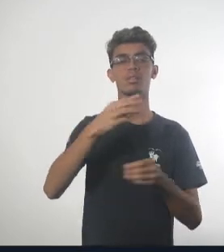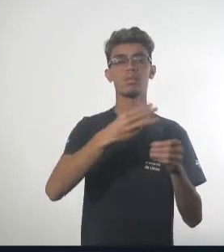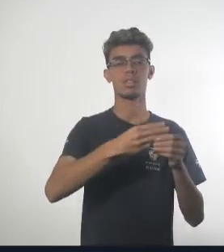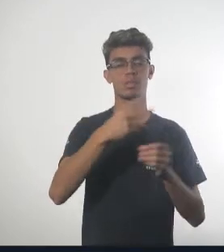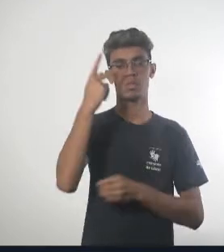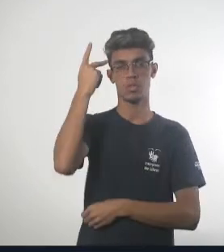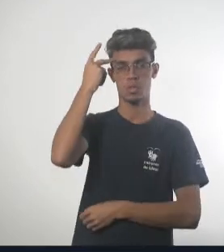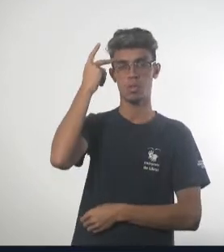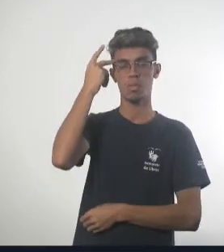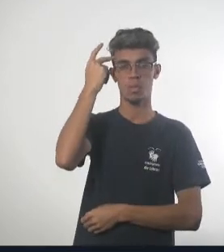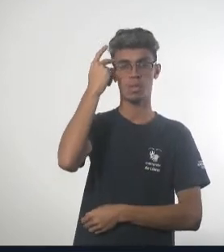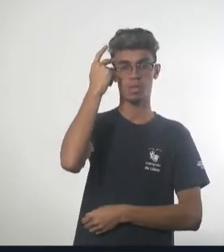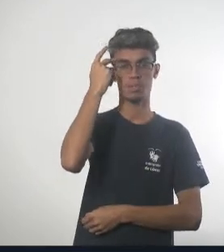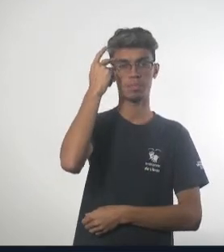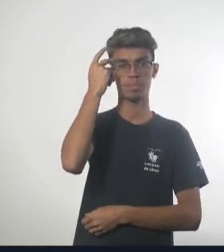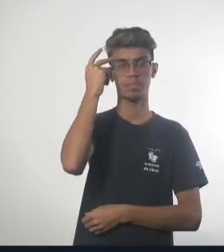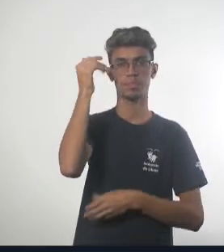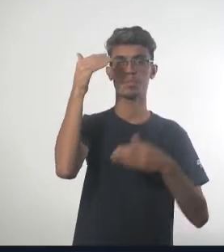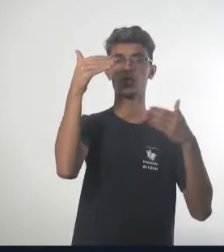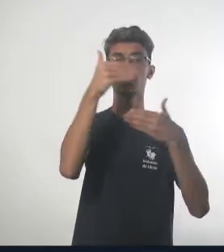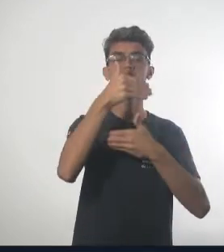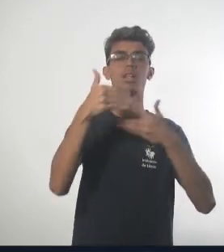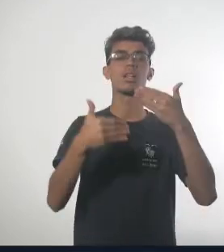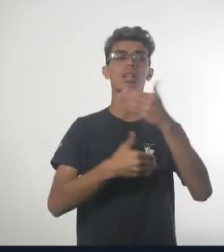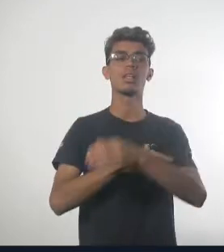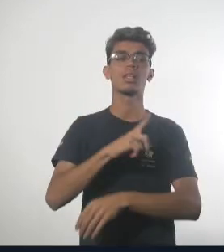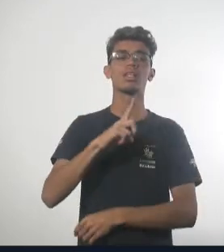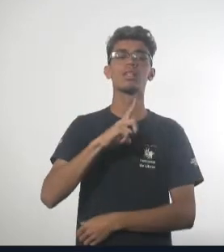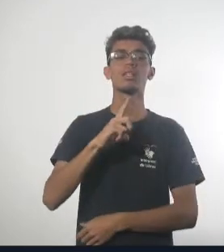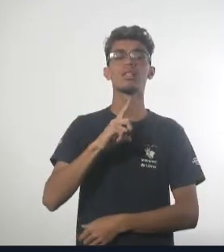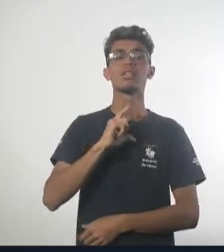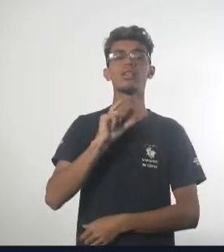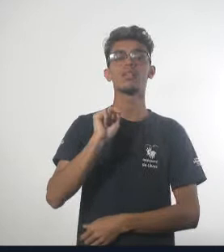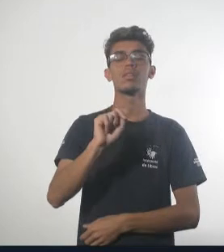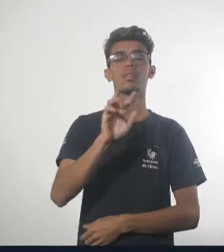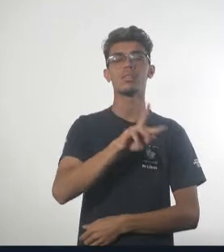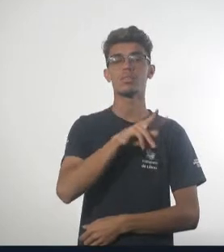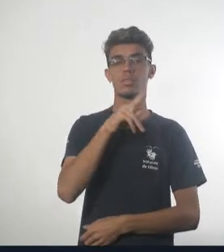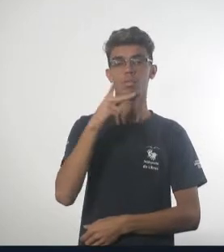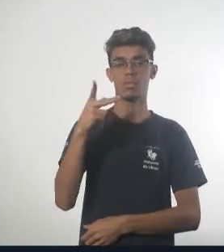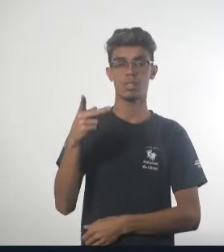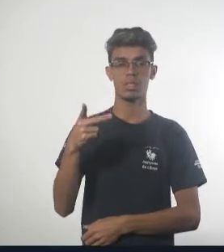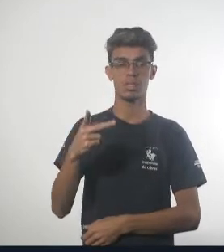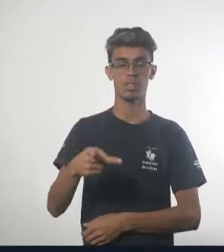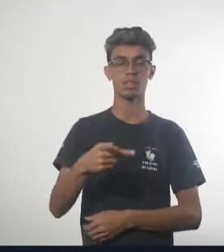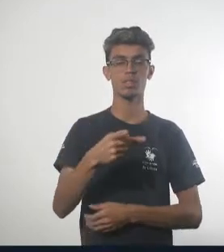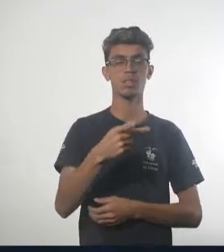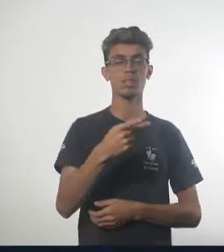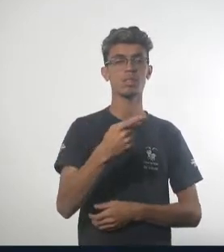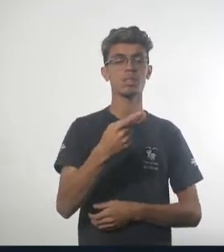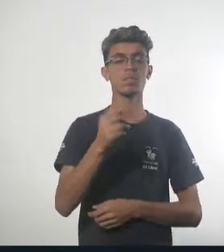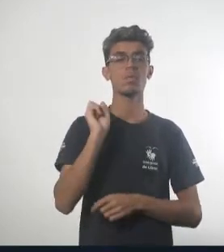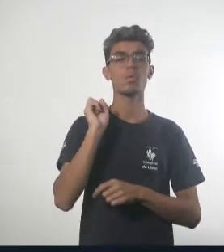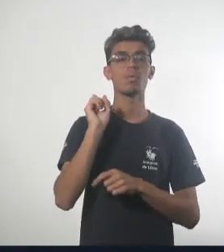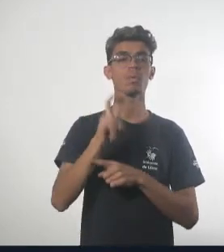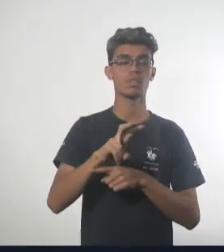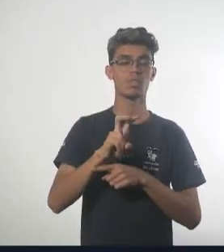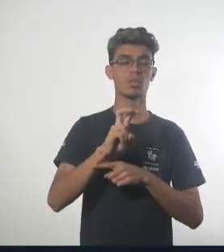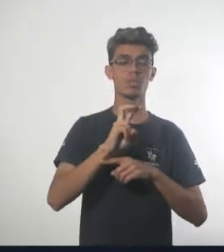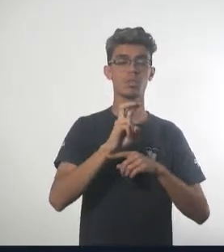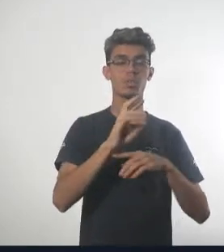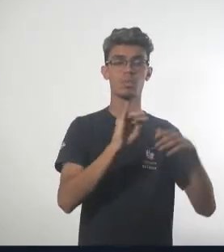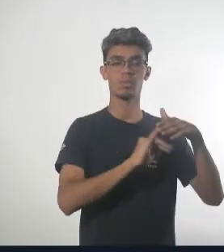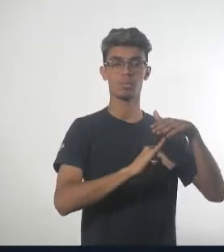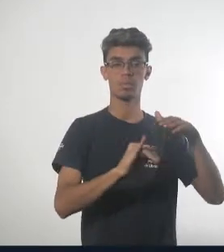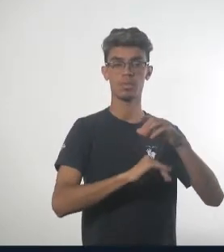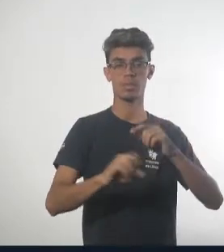Paulo. Nesse slide, a gente tem a distribuição dos sequenciamentos feitos pelo Instituto Butantan. Esse é um dado aberto, está